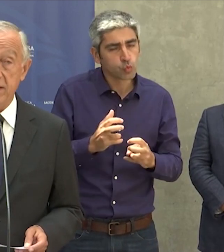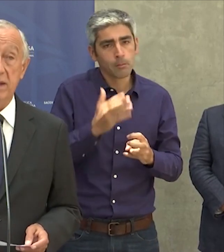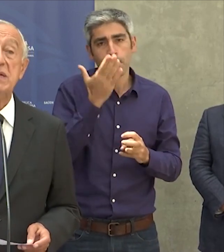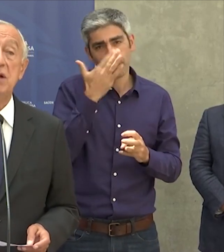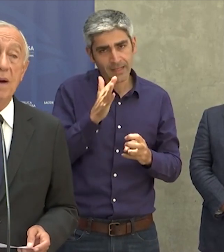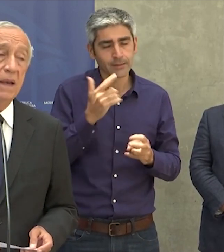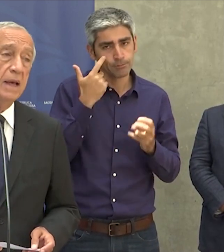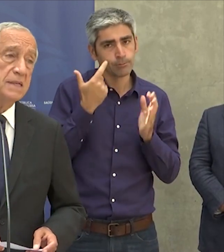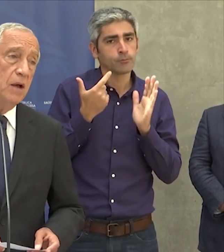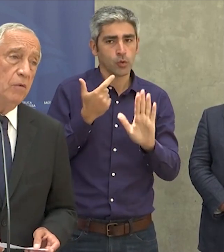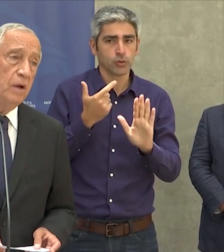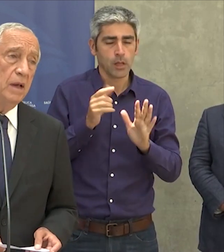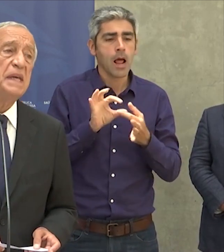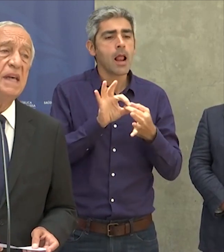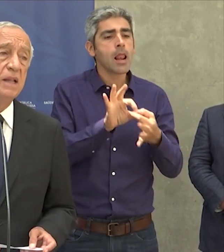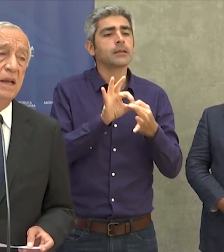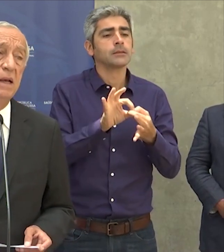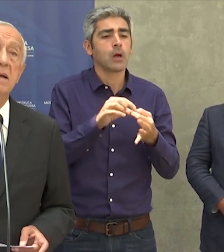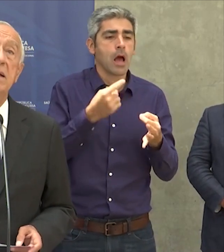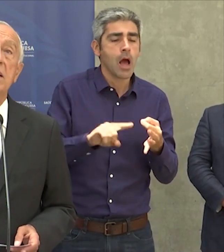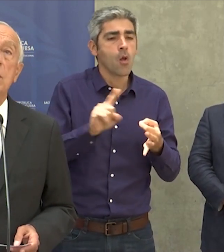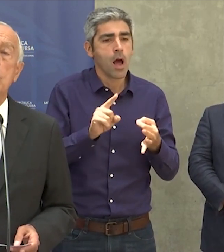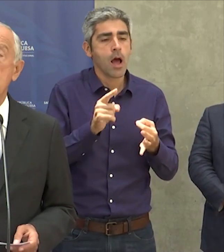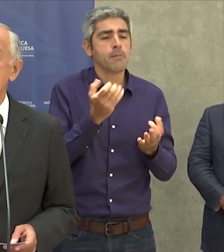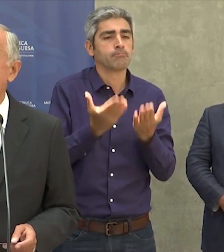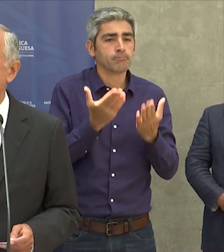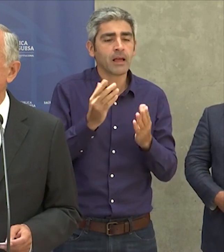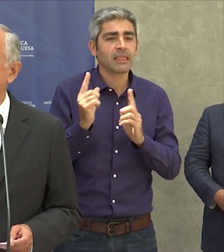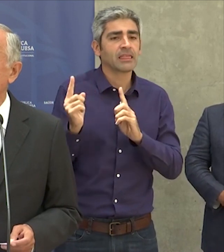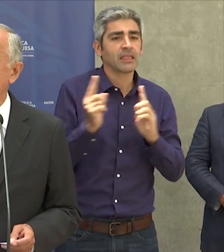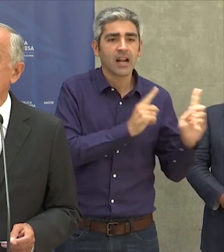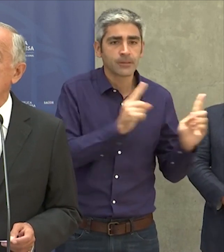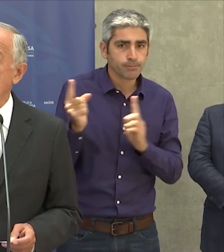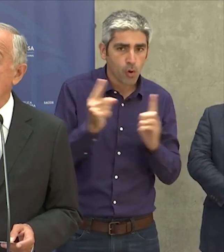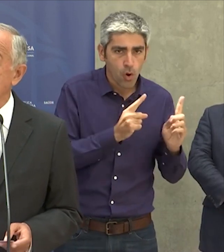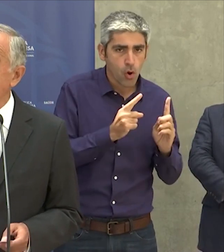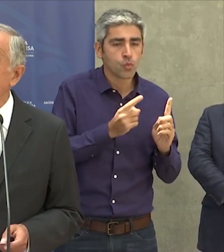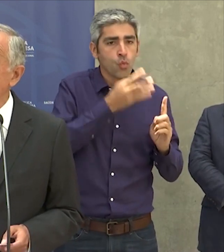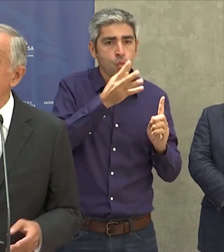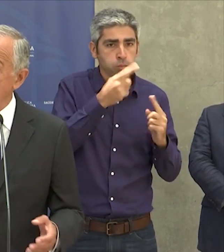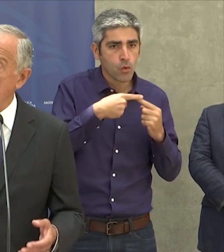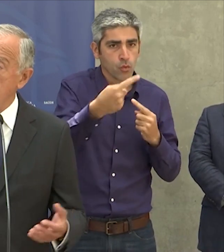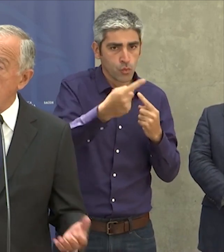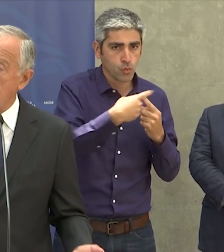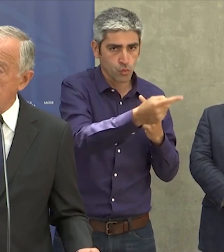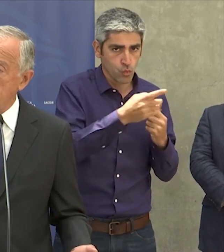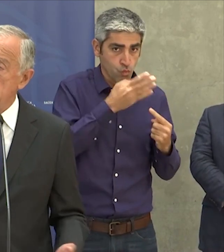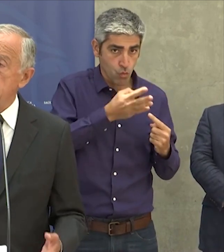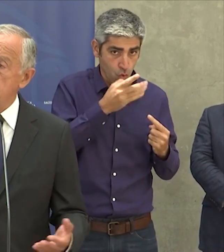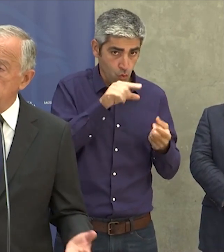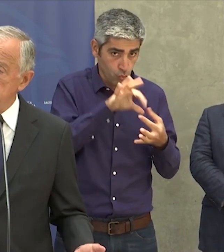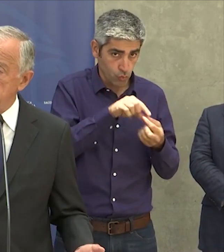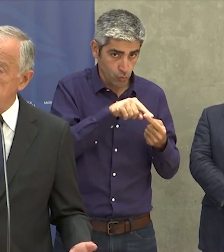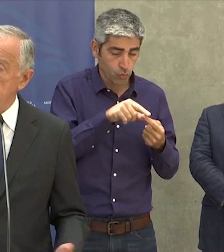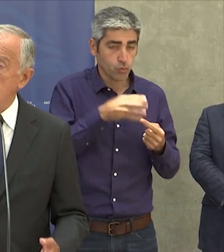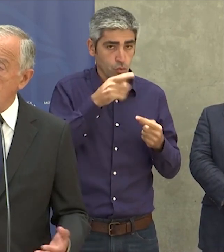demonstrar que não há ligação entre o transporte ferroviário, isto é, por comboio,